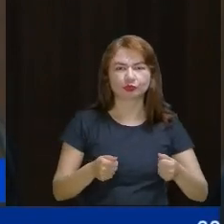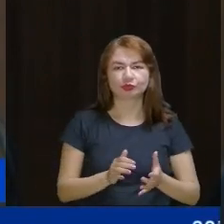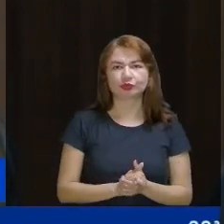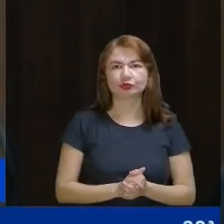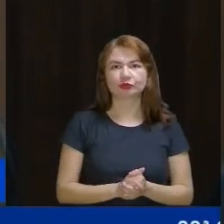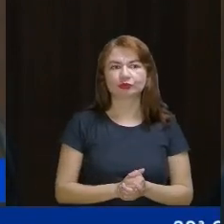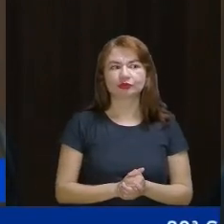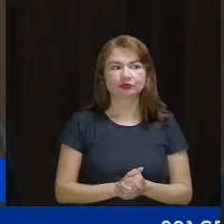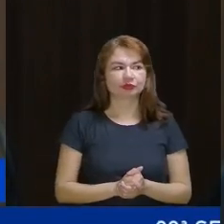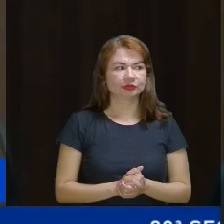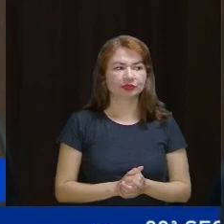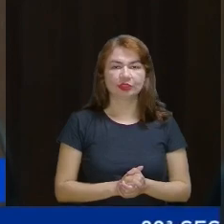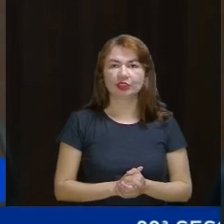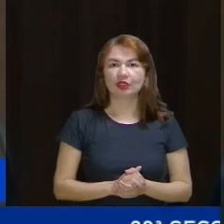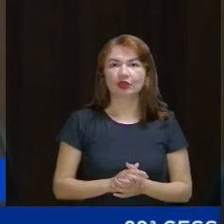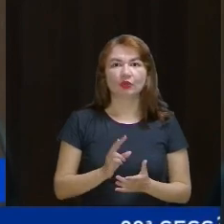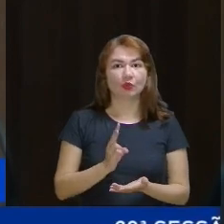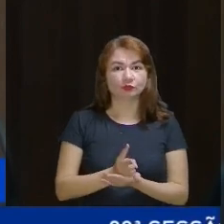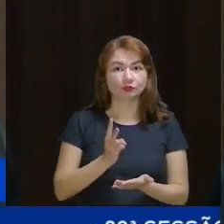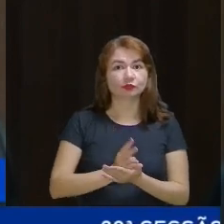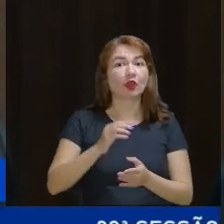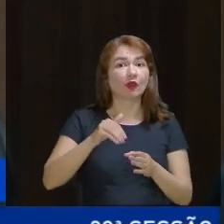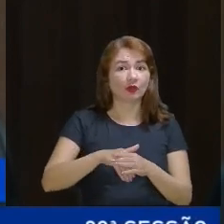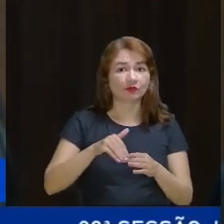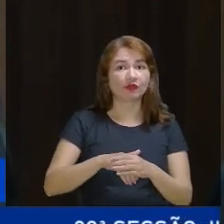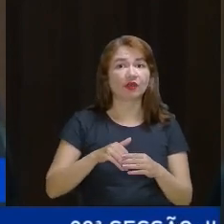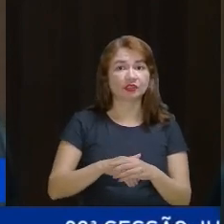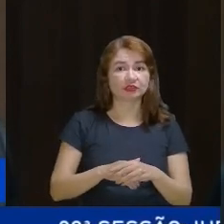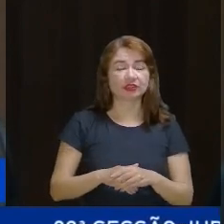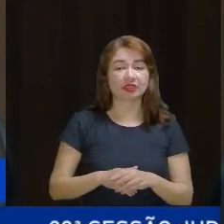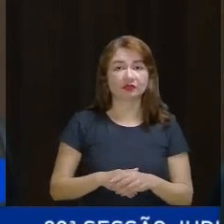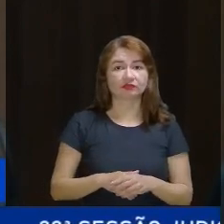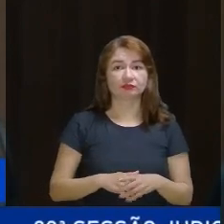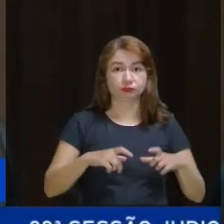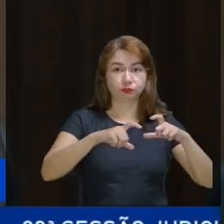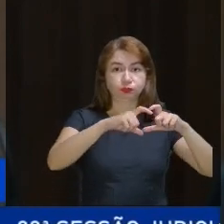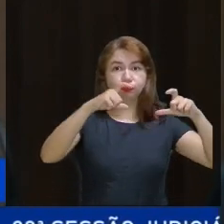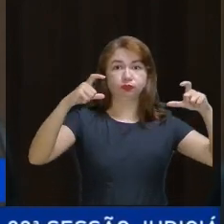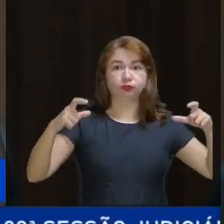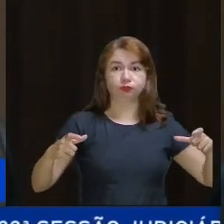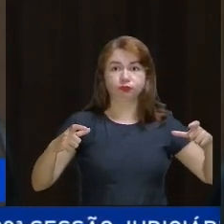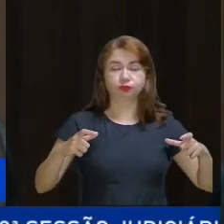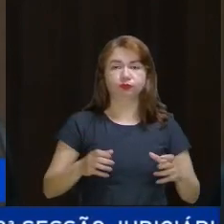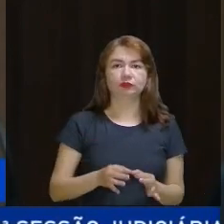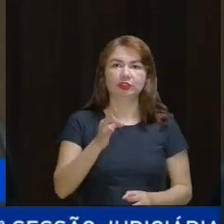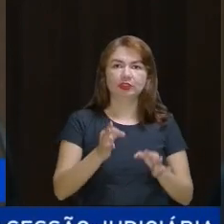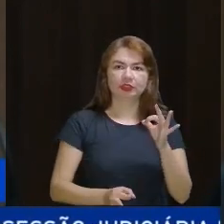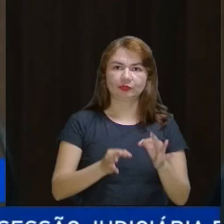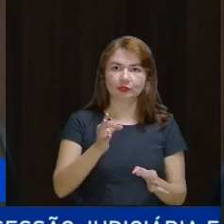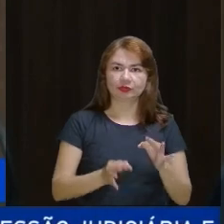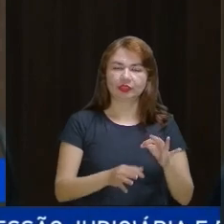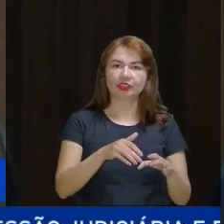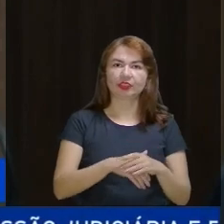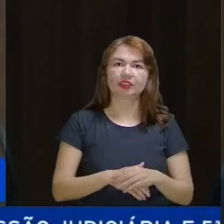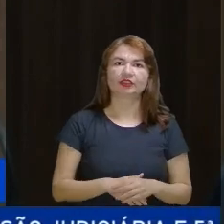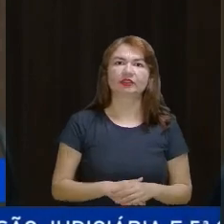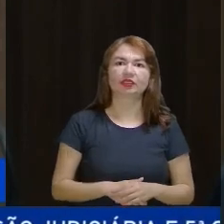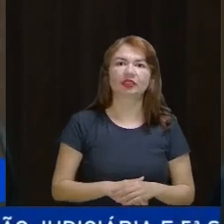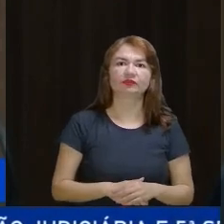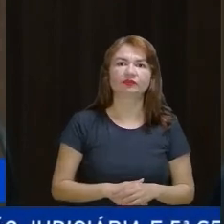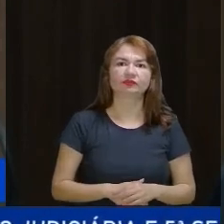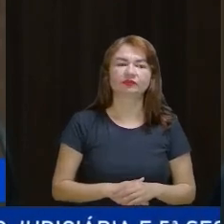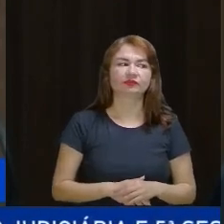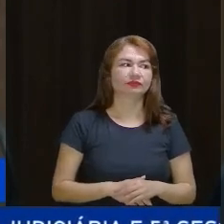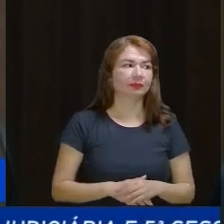não deixar de votar. Nós estamos concorrendo com os tribunais grandes do país, com Paraná, com Minas Gerais também, não